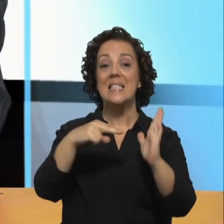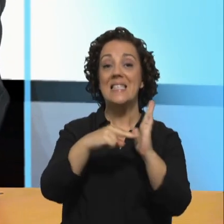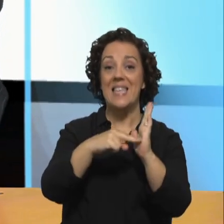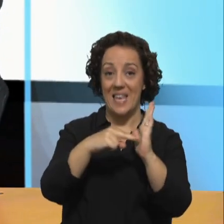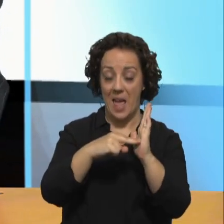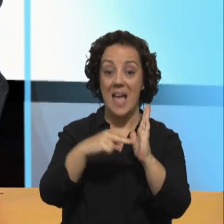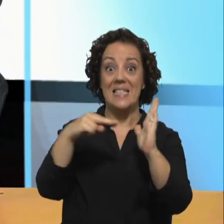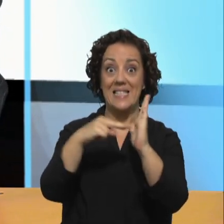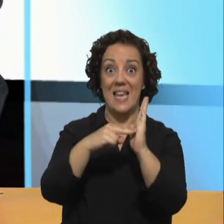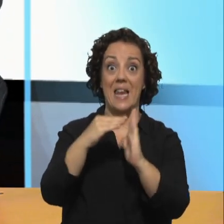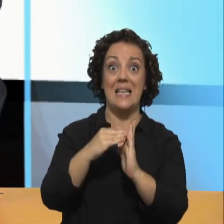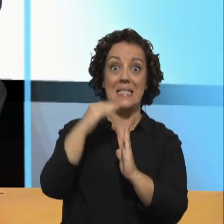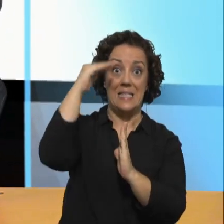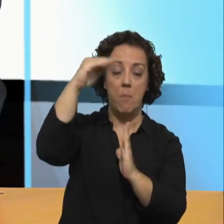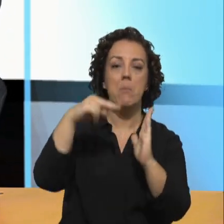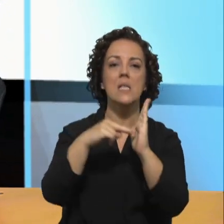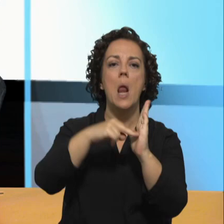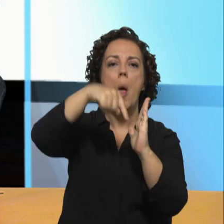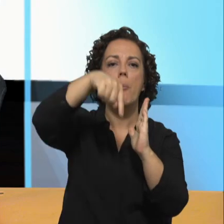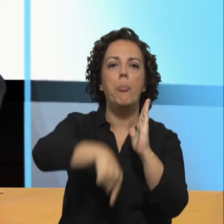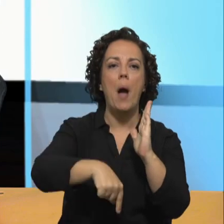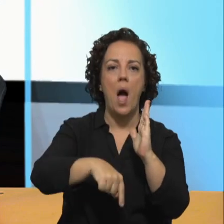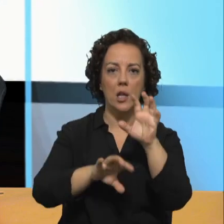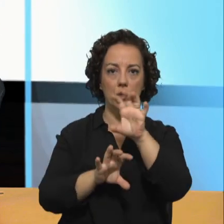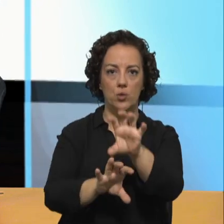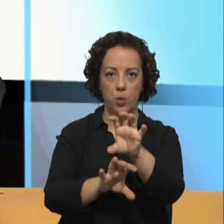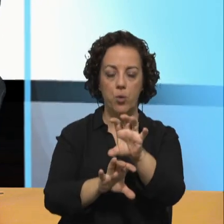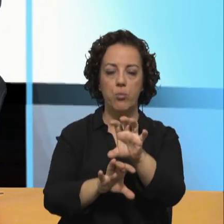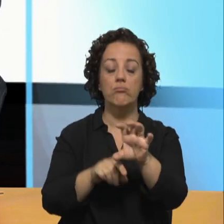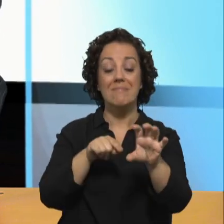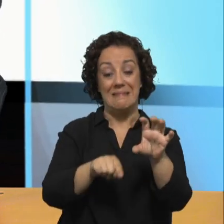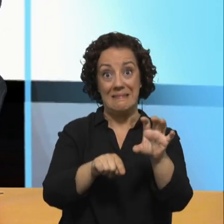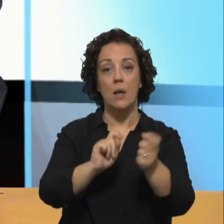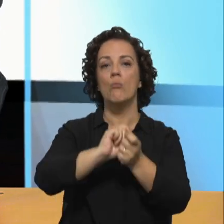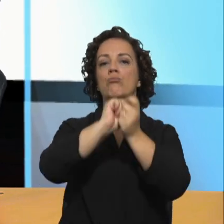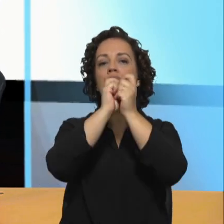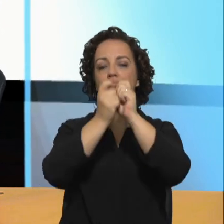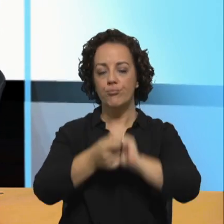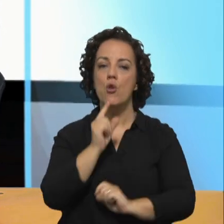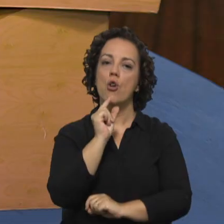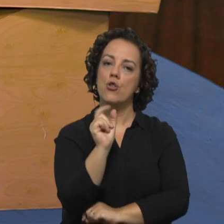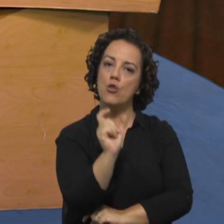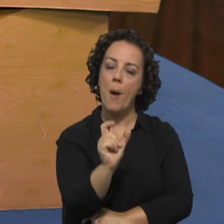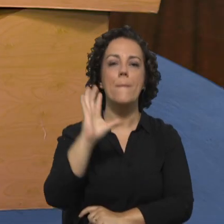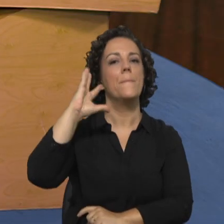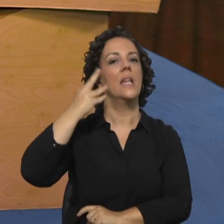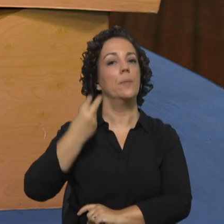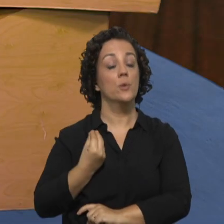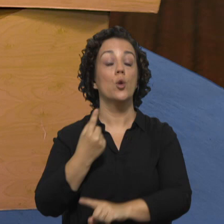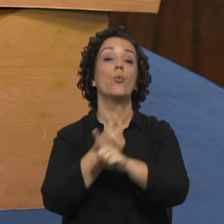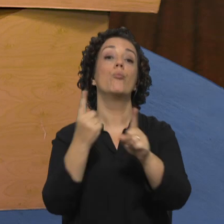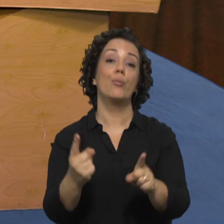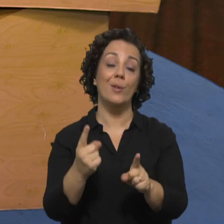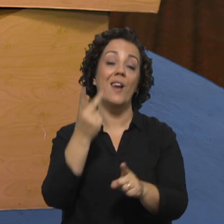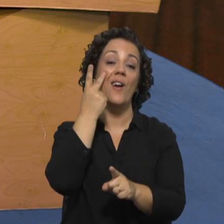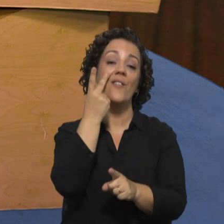Baixa Síria. E mudou isso para Palestina, exatamente por causa de habitarem aquilo que